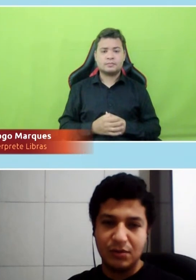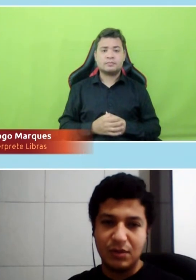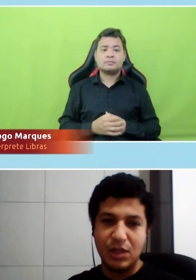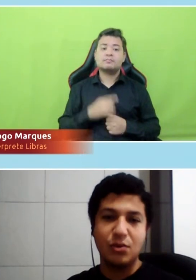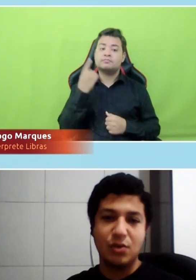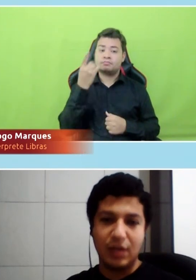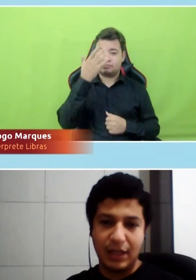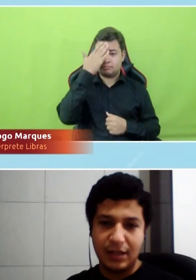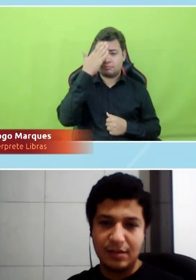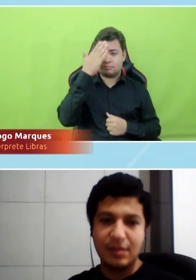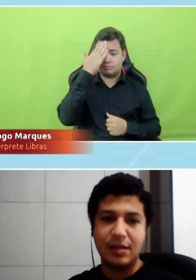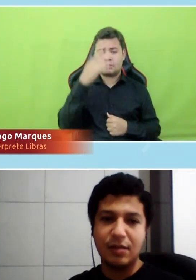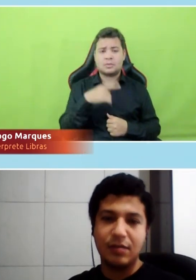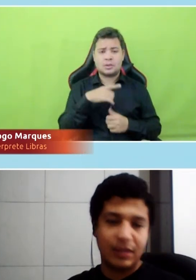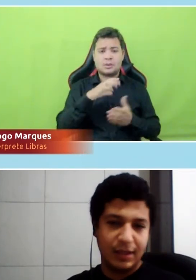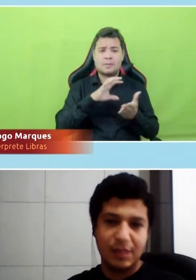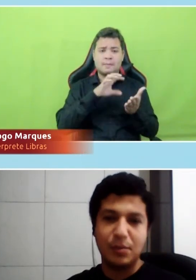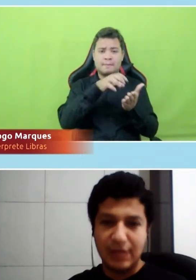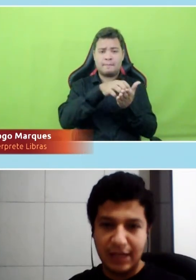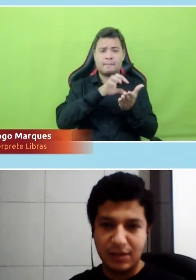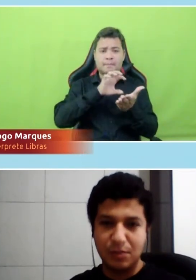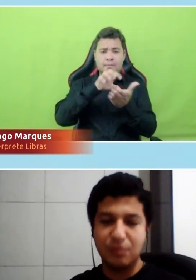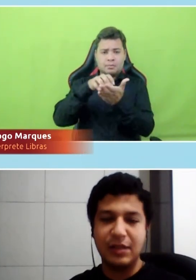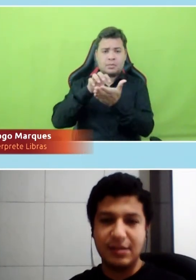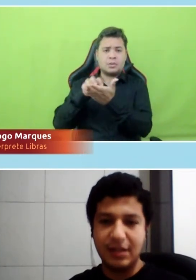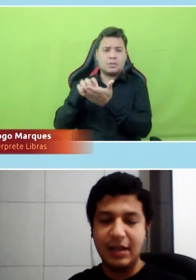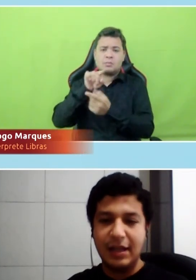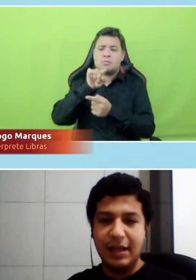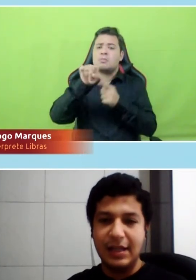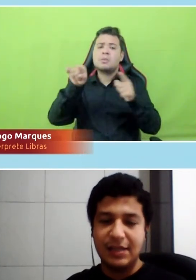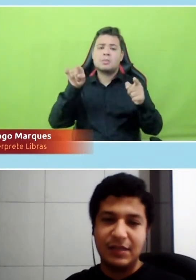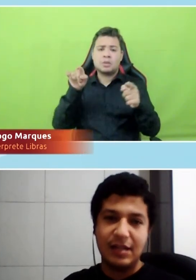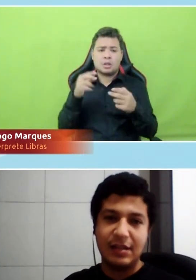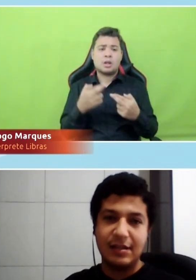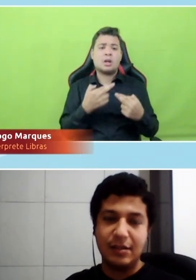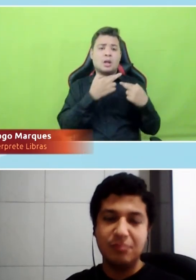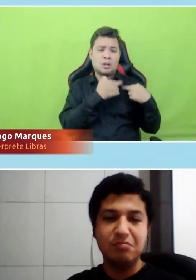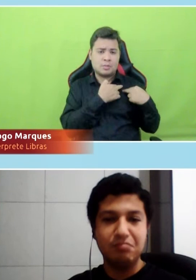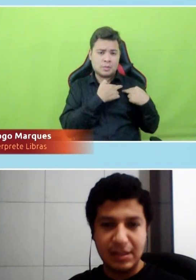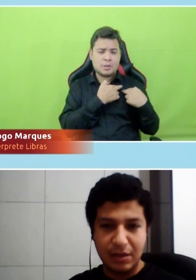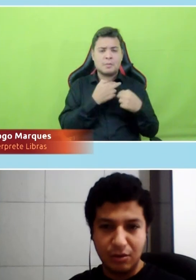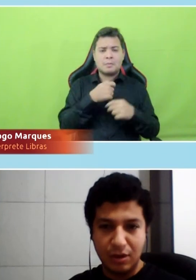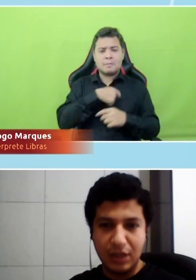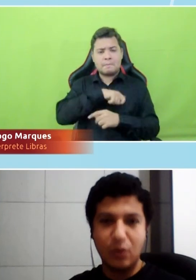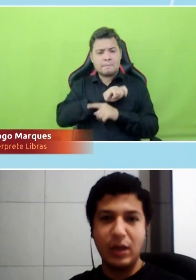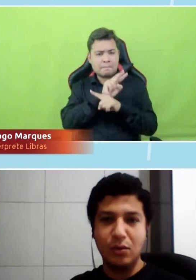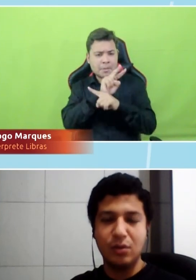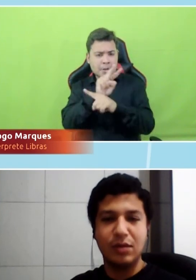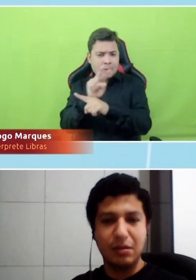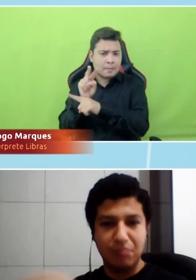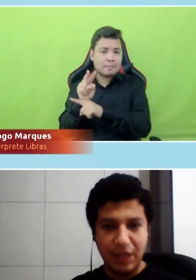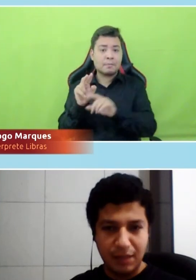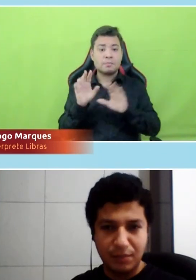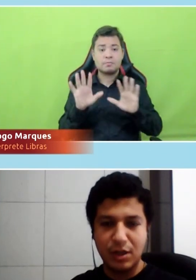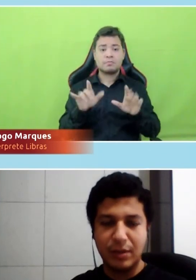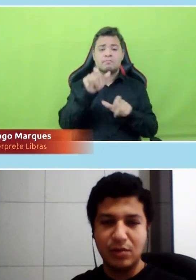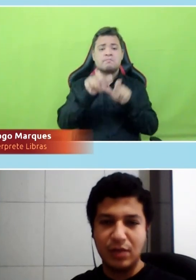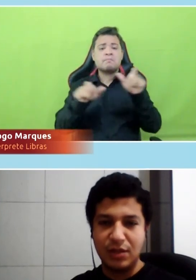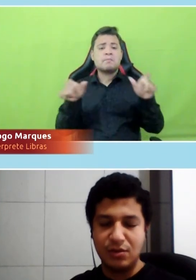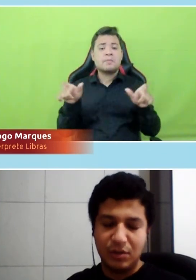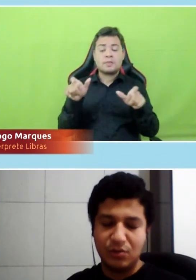órgãos institucionais que são responsáveis por fazer essa fiscalização, mas agora o eleitor também pode dar